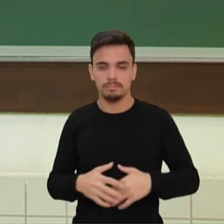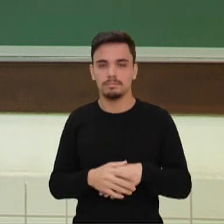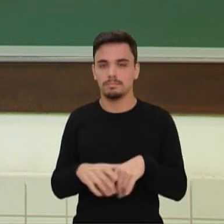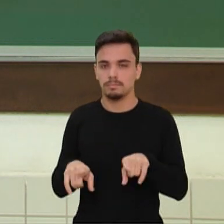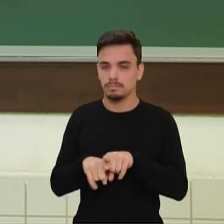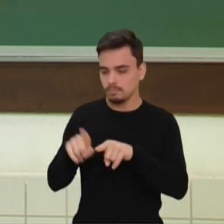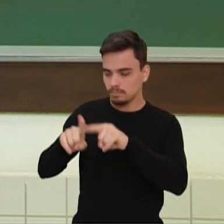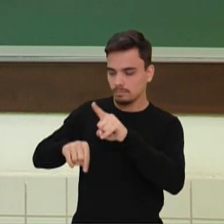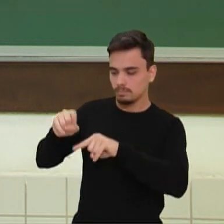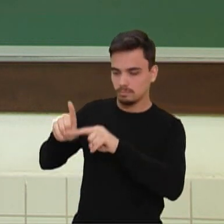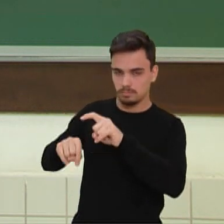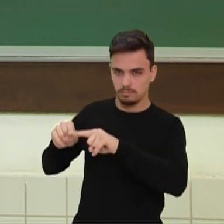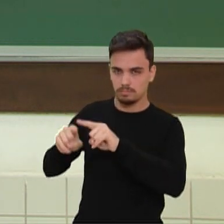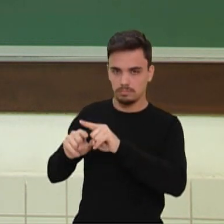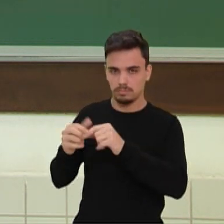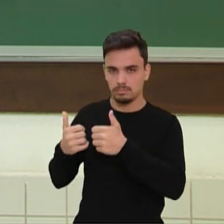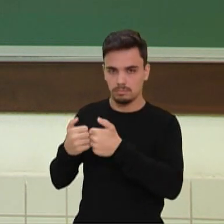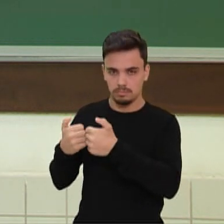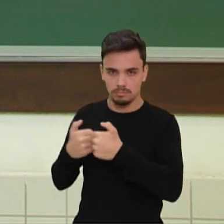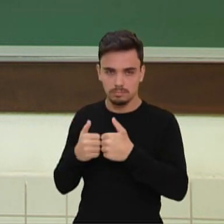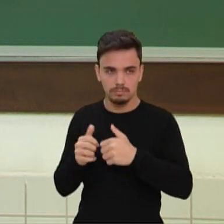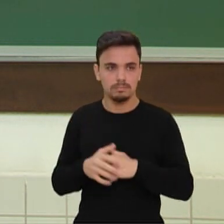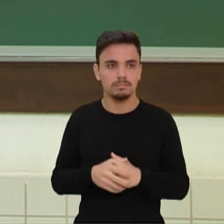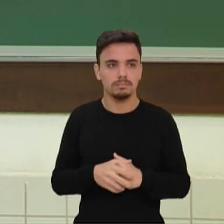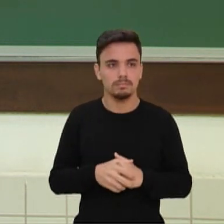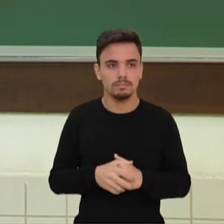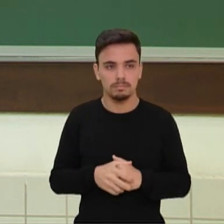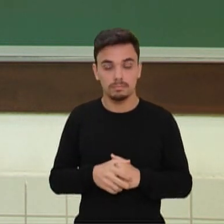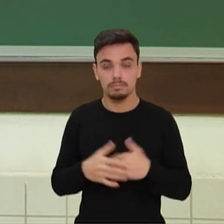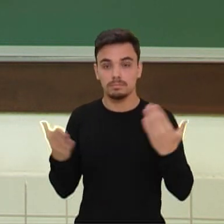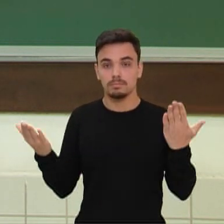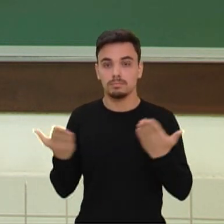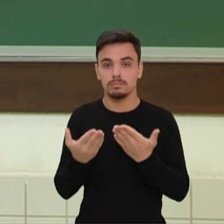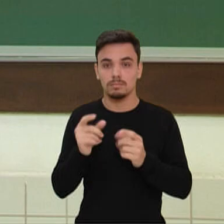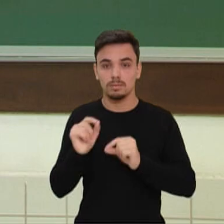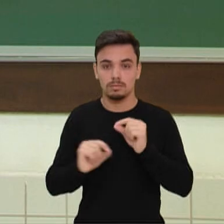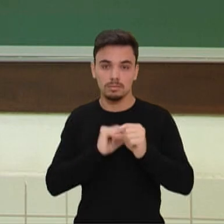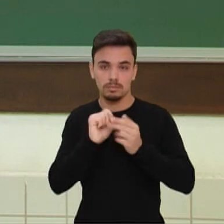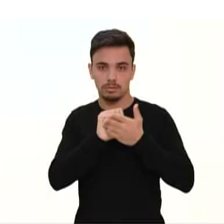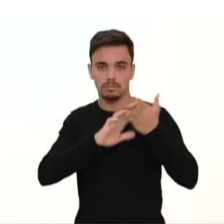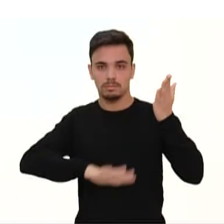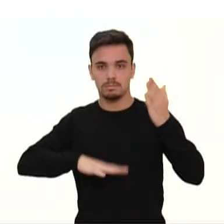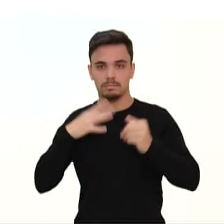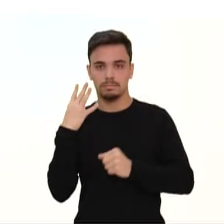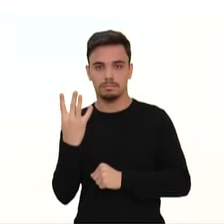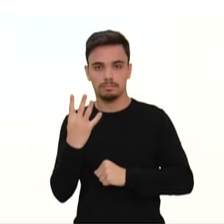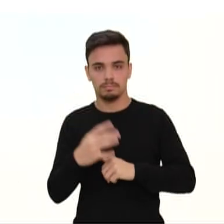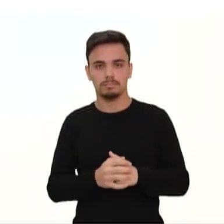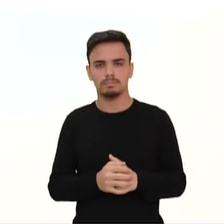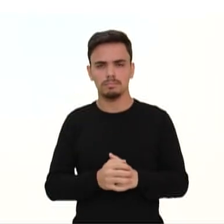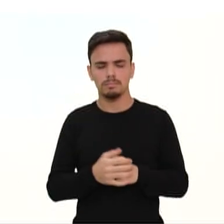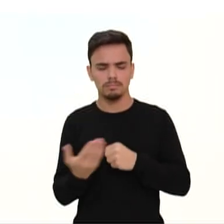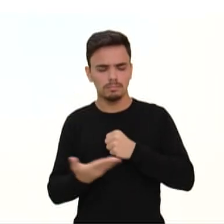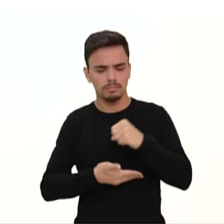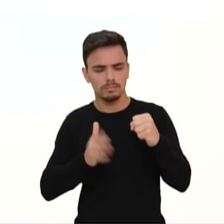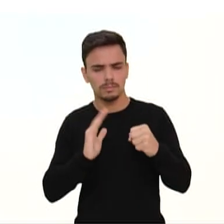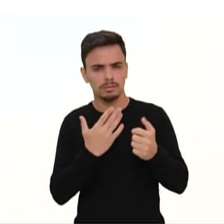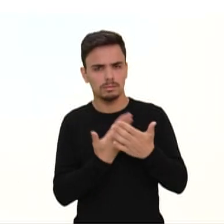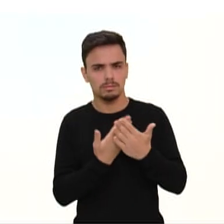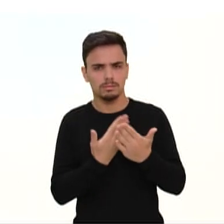a matéria, a física. Aqui temos o próximo exercício. Com base nos nossos